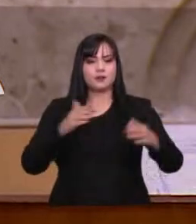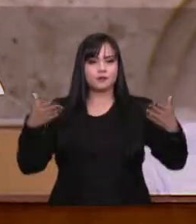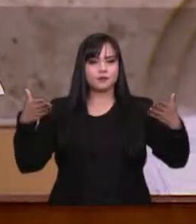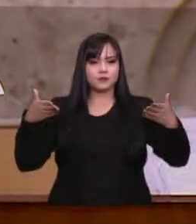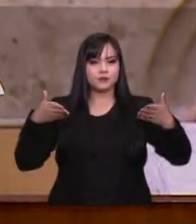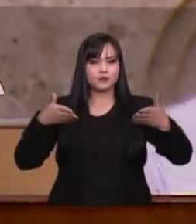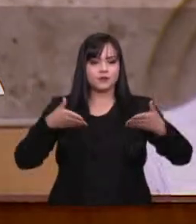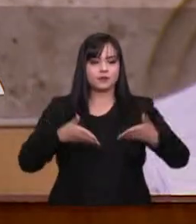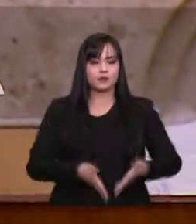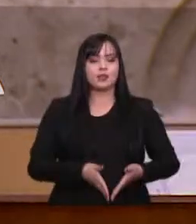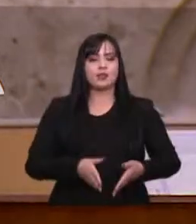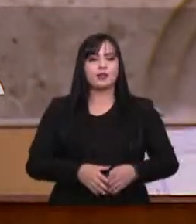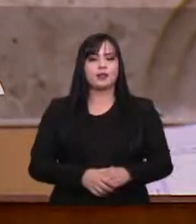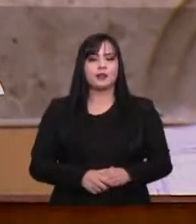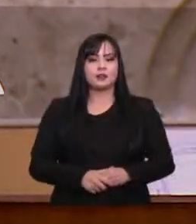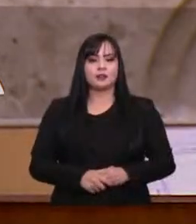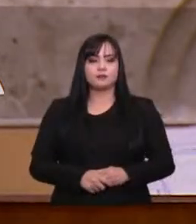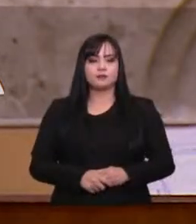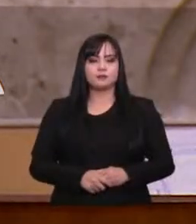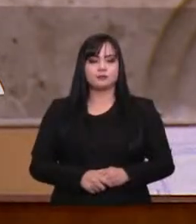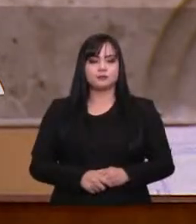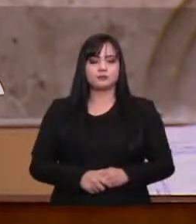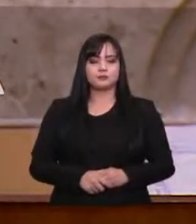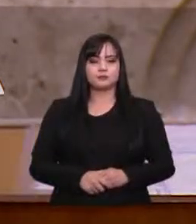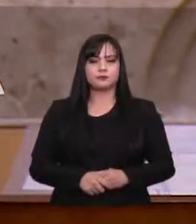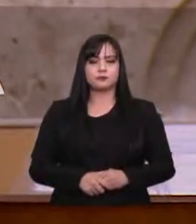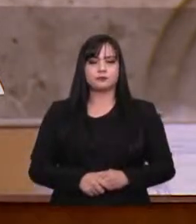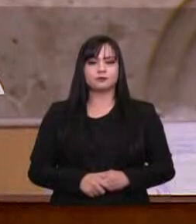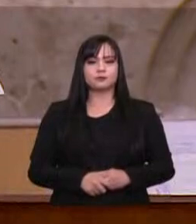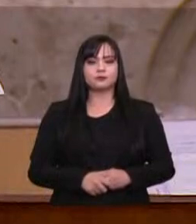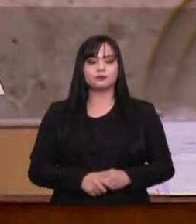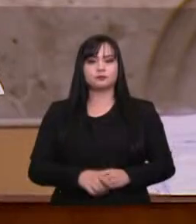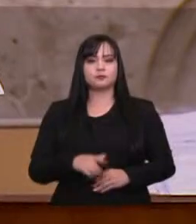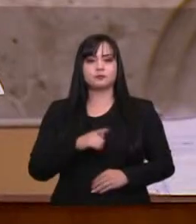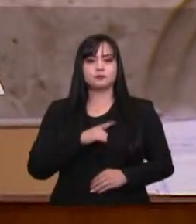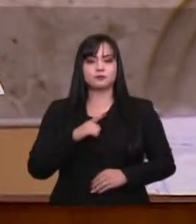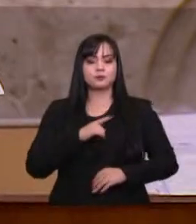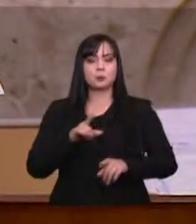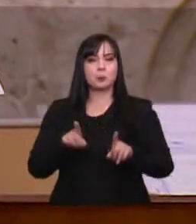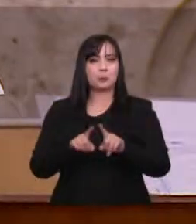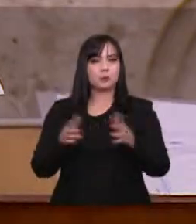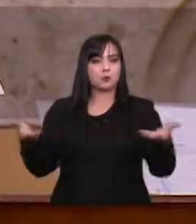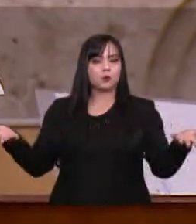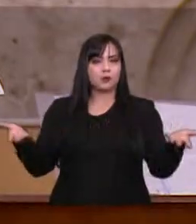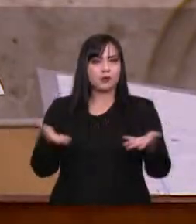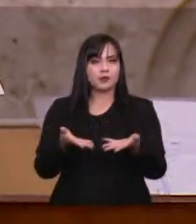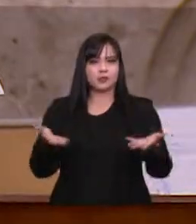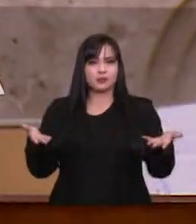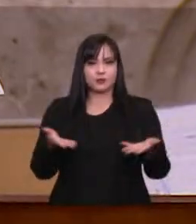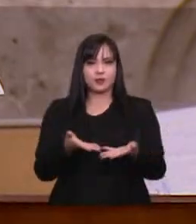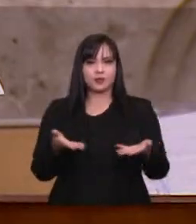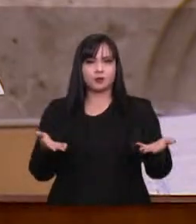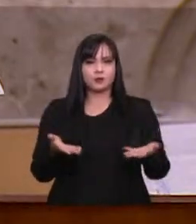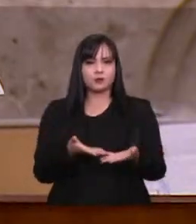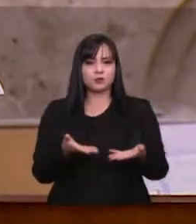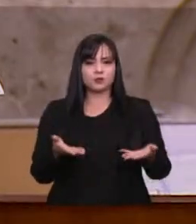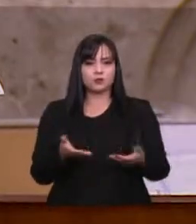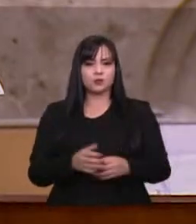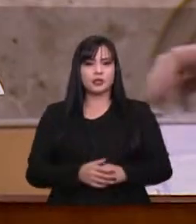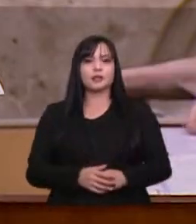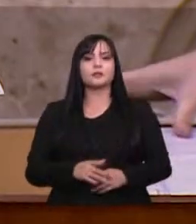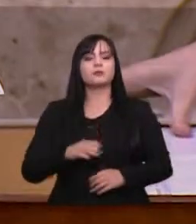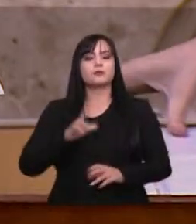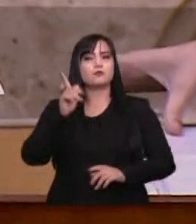Artificial desenvolvida na gestão da ministra Cármen Lúcia e Hoje passamos a contar